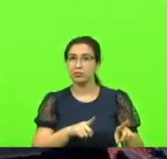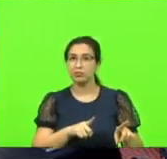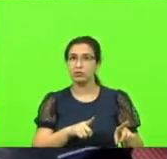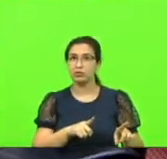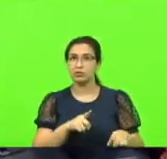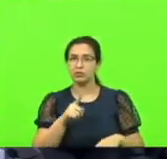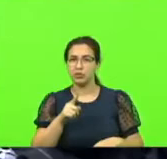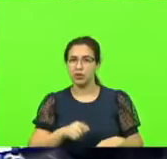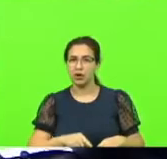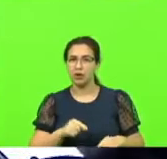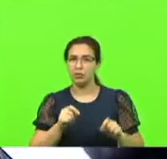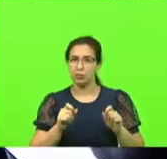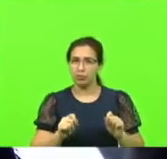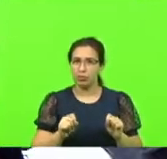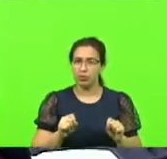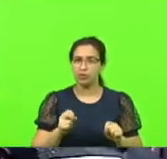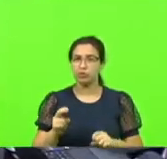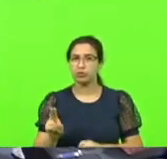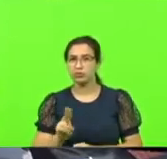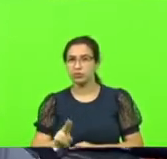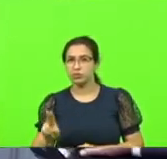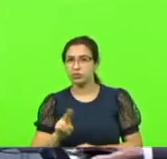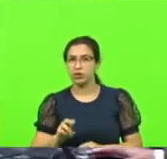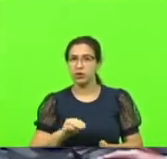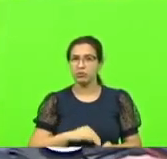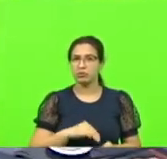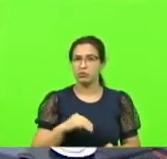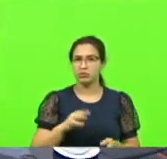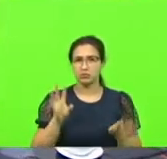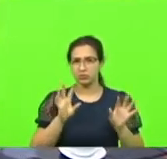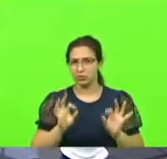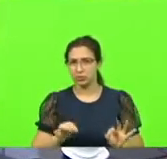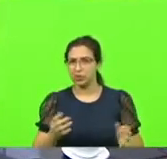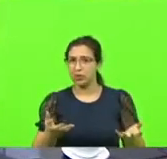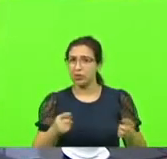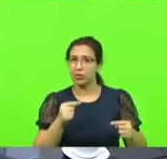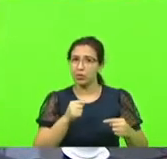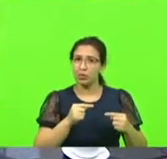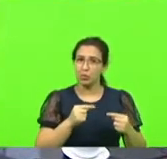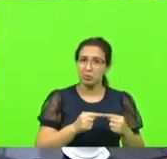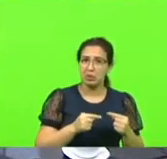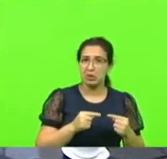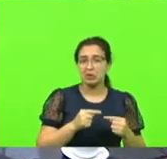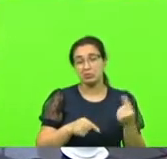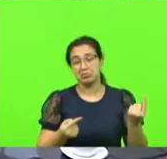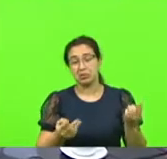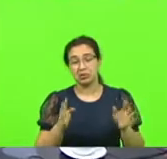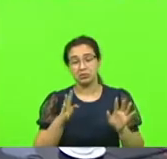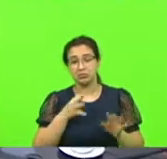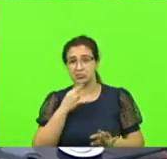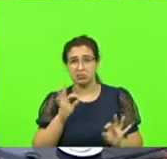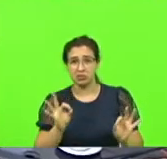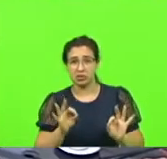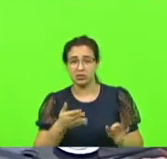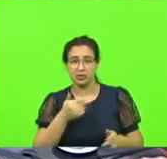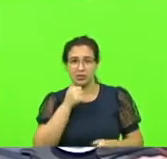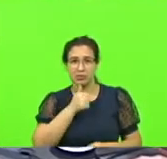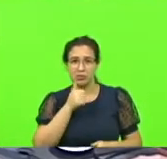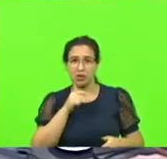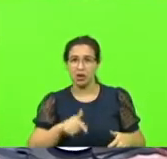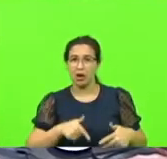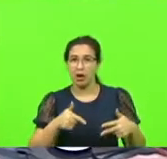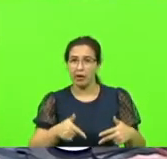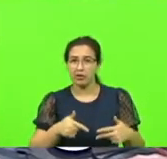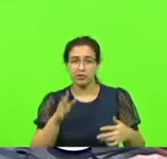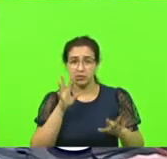ser utilizado nas moções. Não sei se aqui cabe ou não, até porque eu não conheço a ativista e nem qual foi o